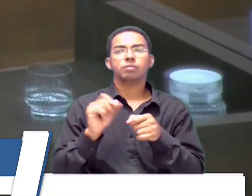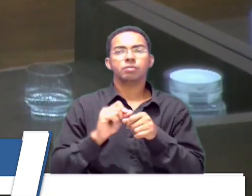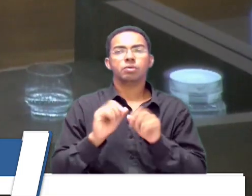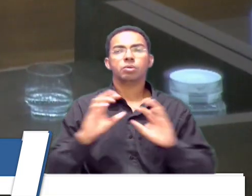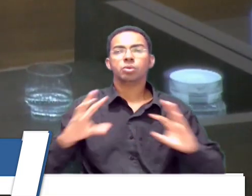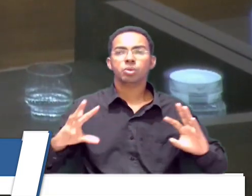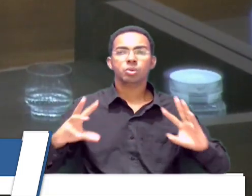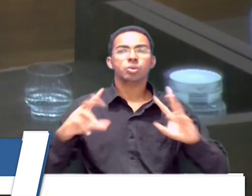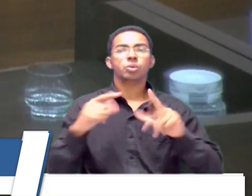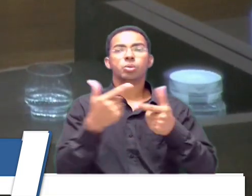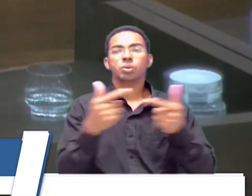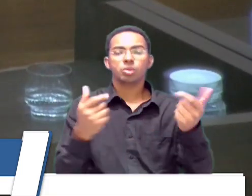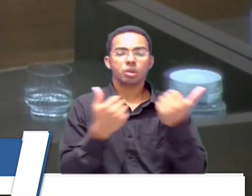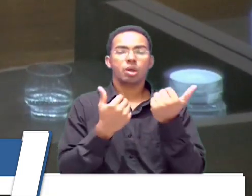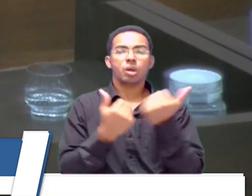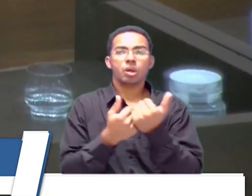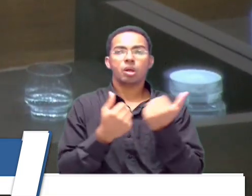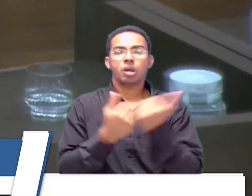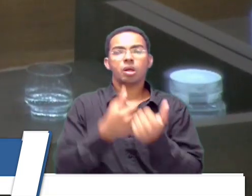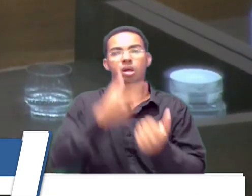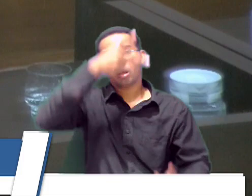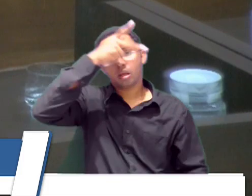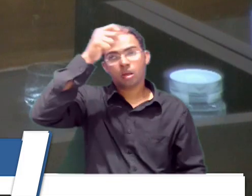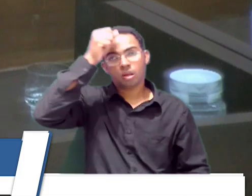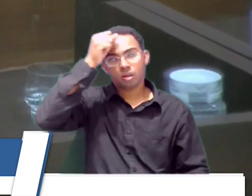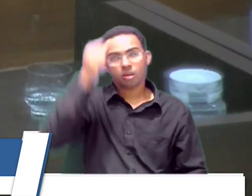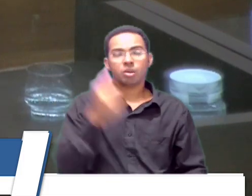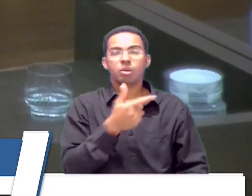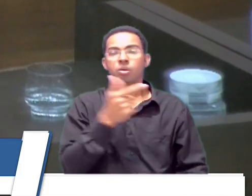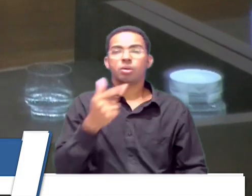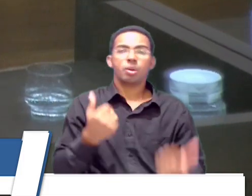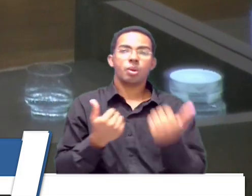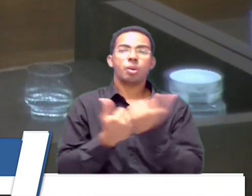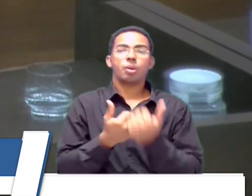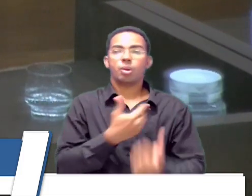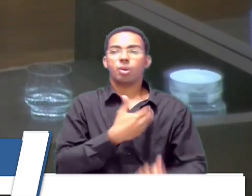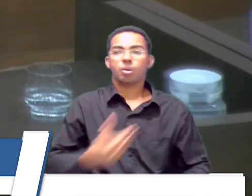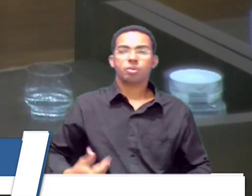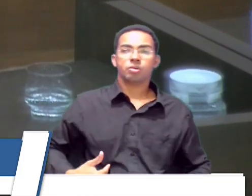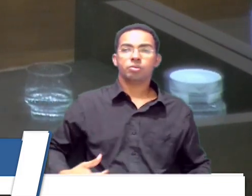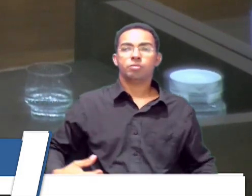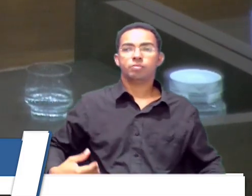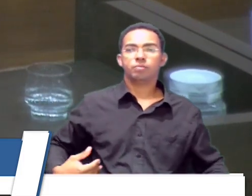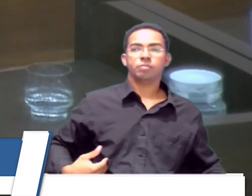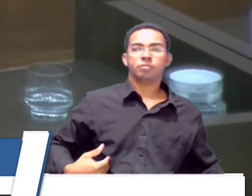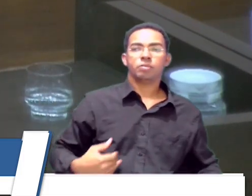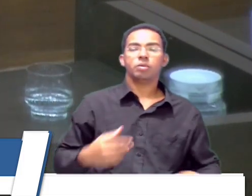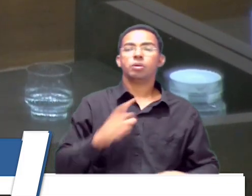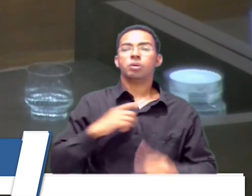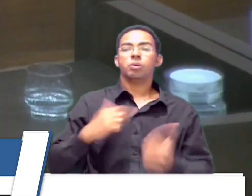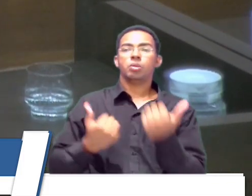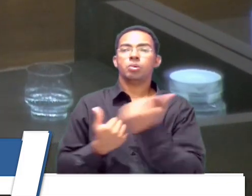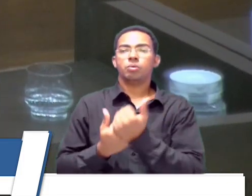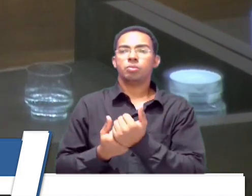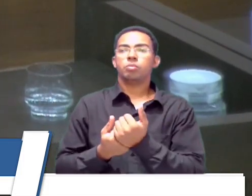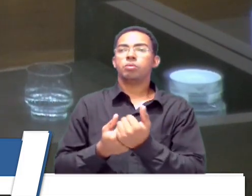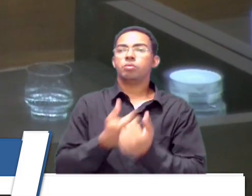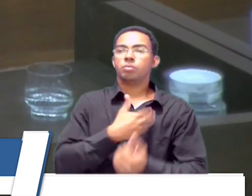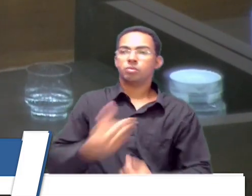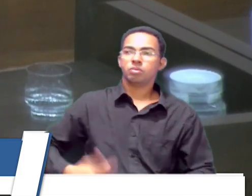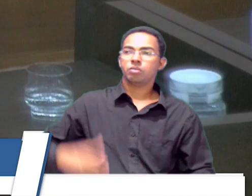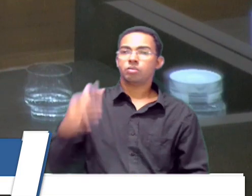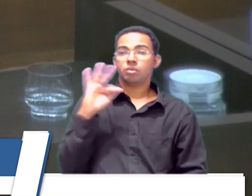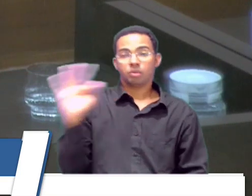ter apoio da prefeitura, sem ter apoio do governo do estado, sem ter apoio do governo federal. Porque